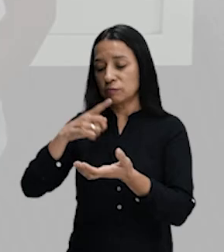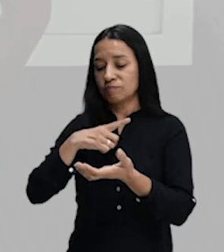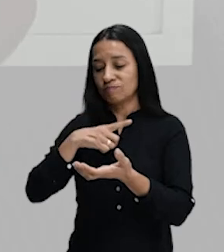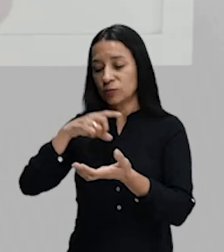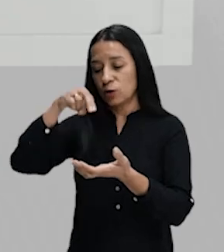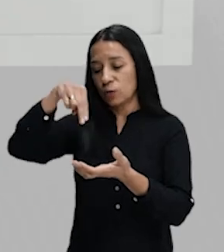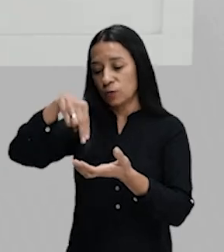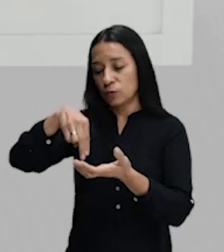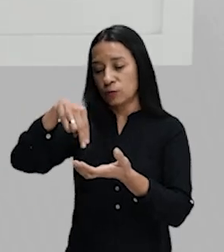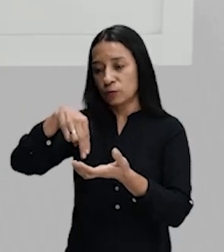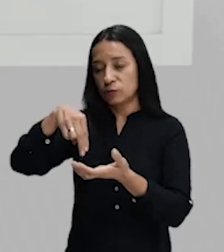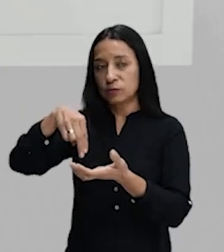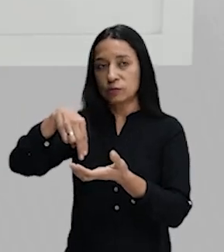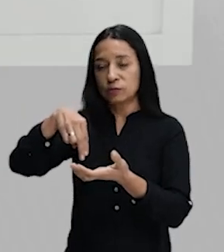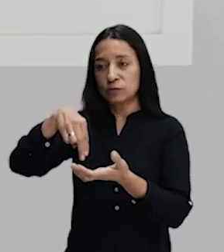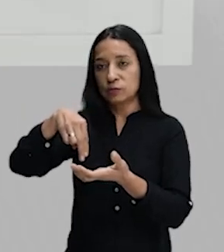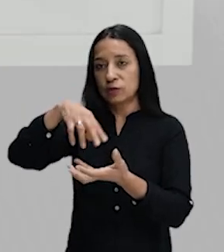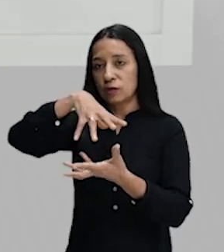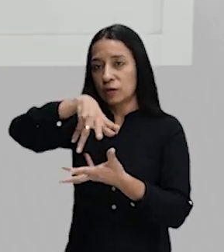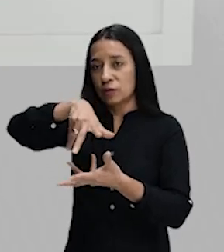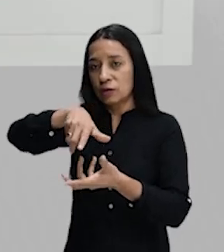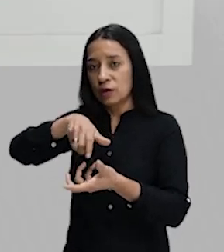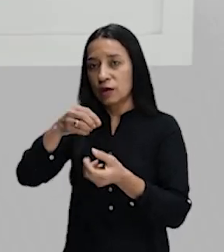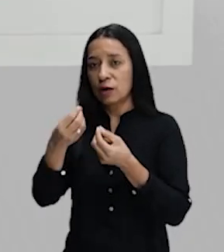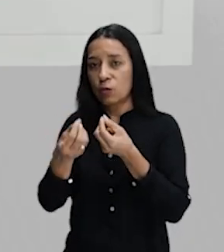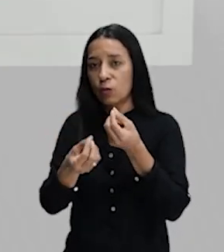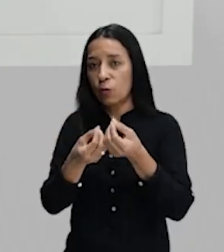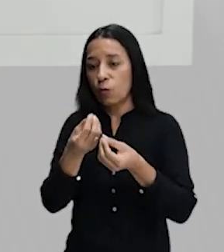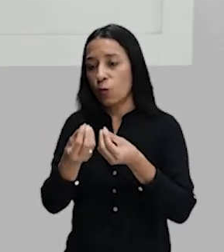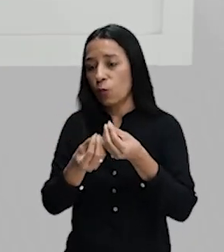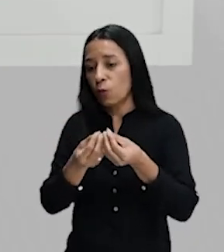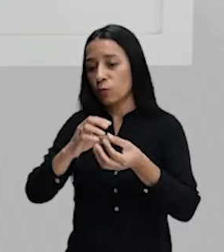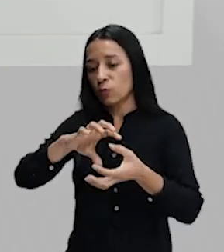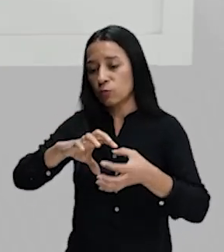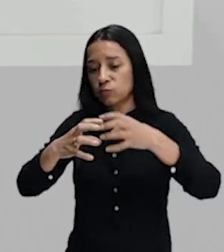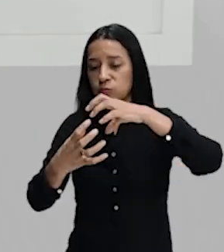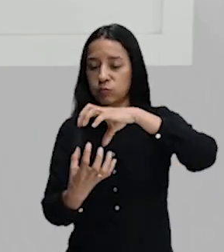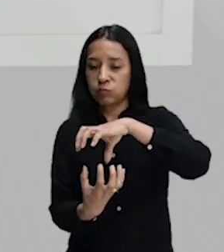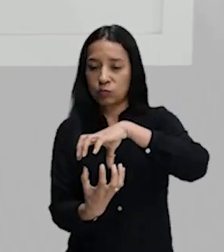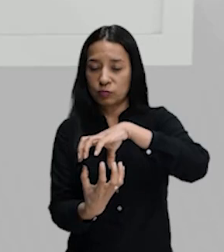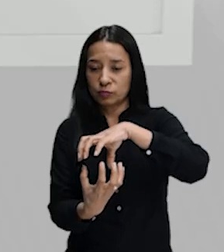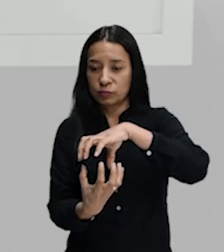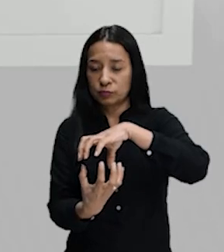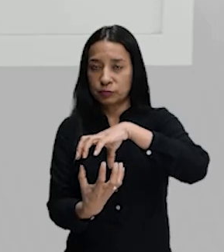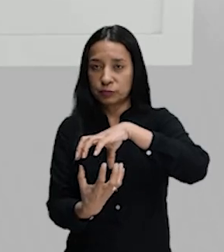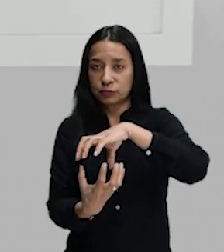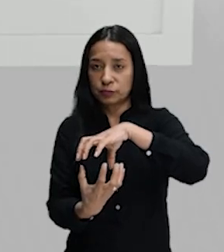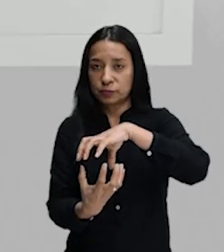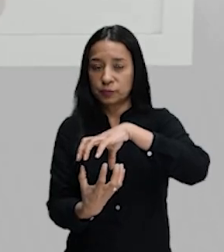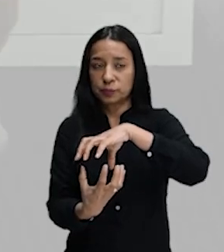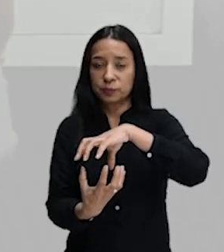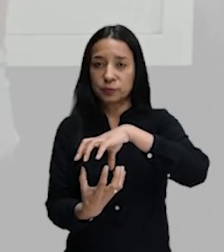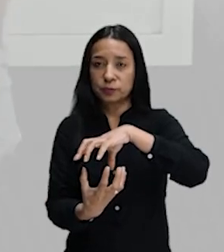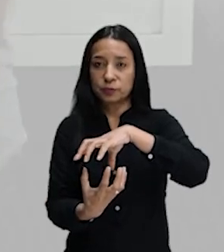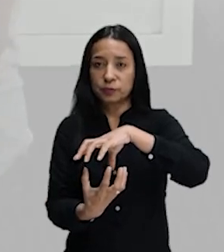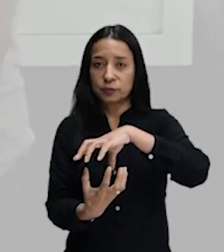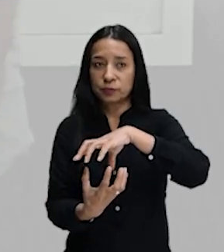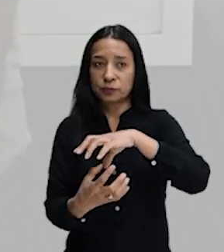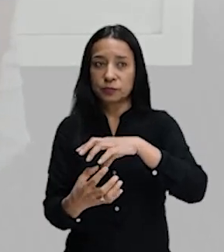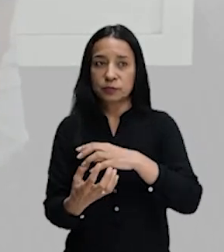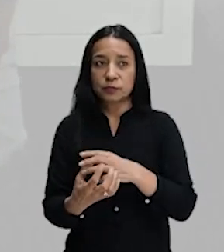Então, a Terra é como se fosse um ímã de cabeça para baixo. Certo? Nós temos um grande ímã de cabeça para baixo.